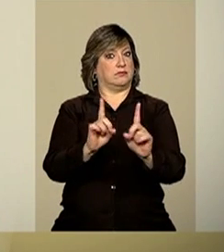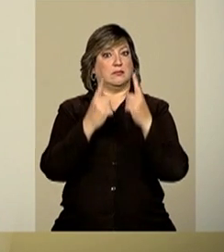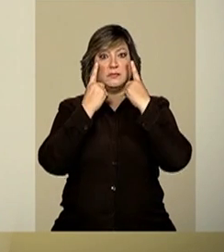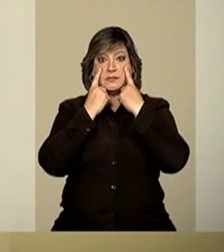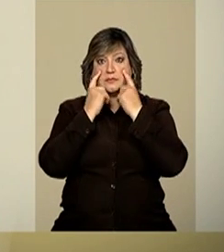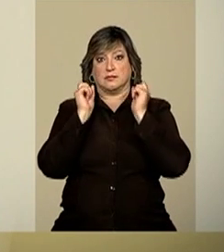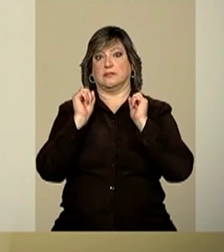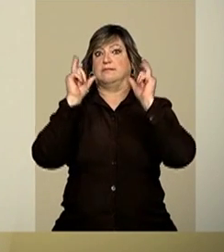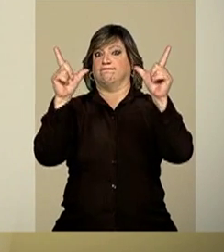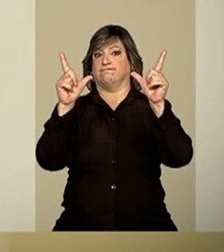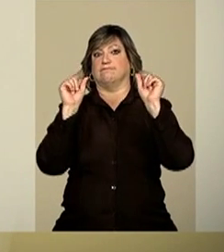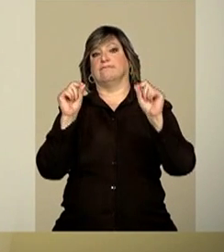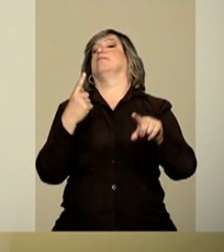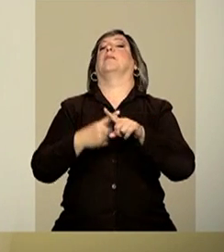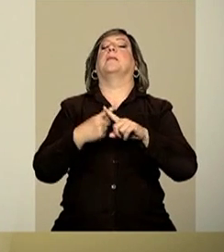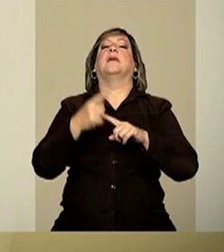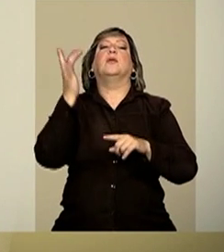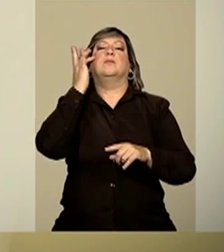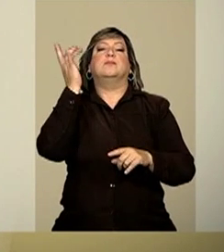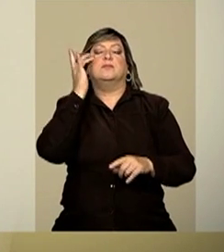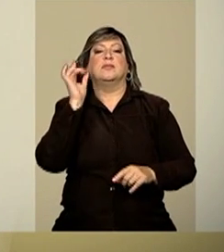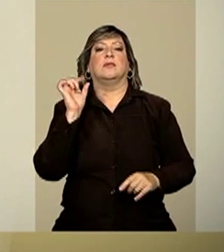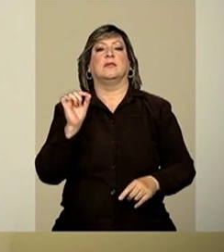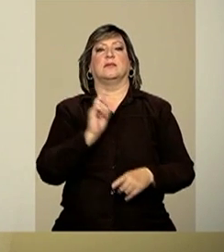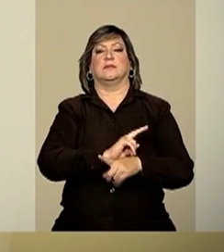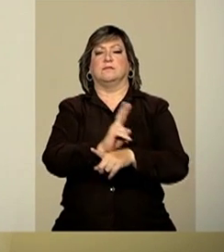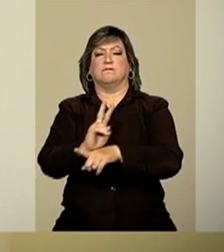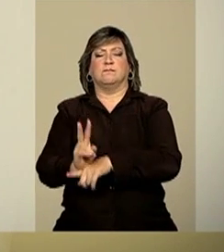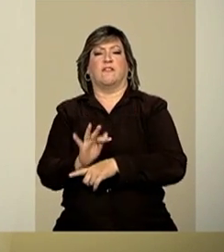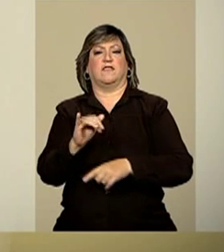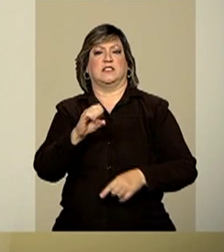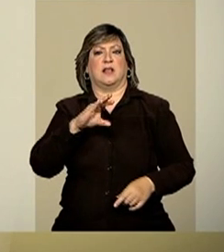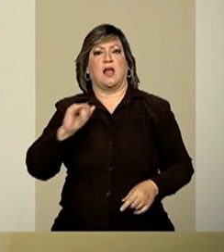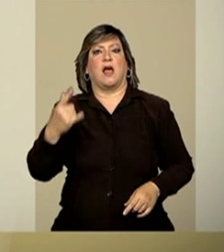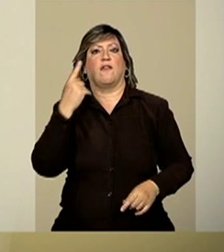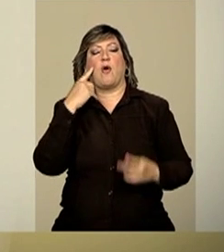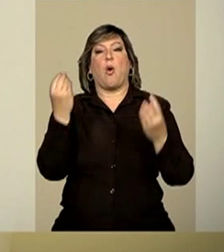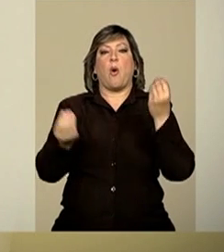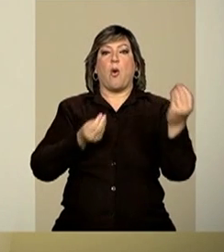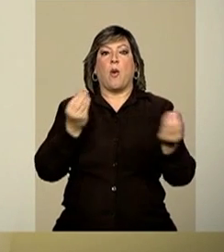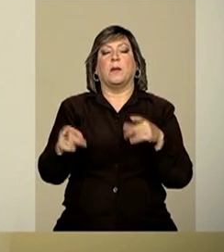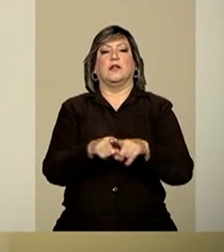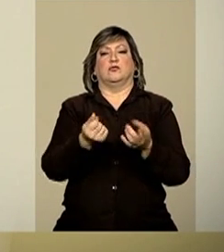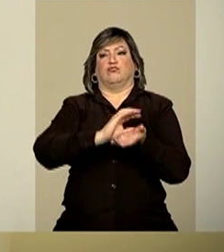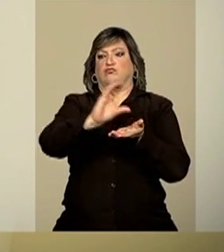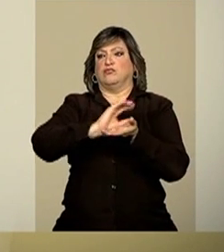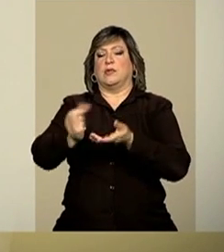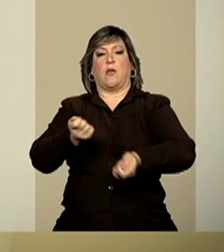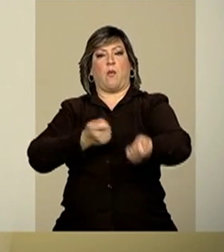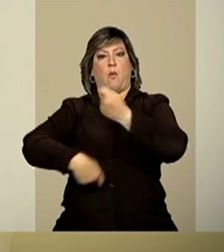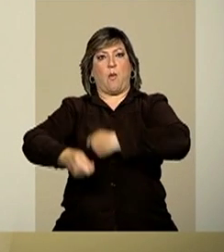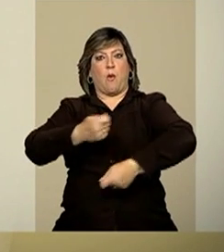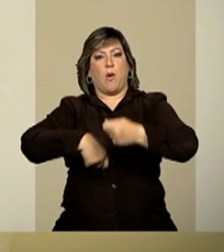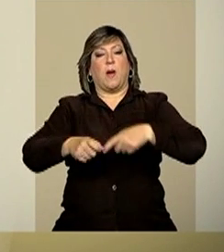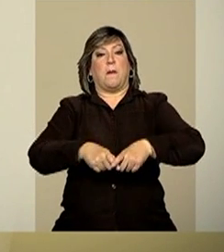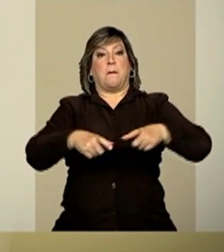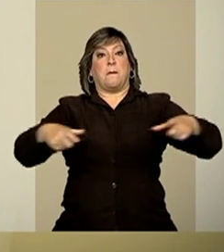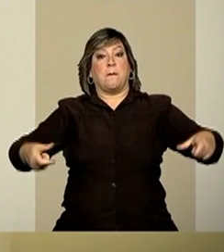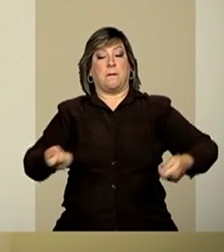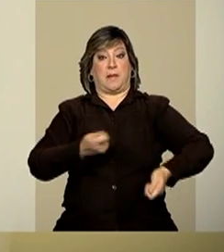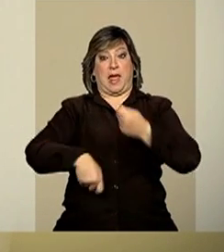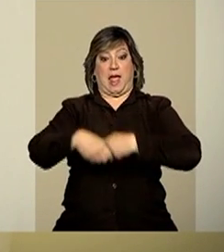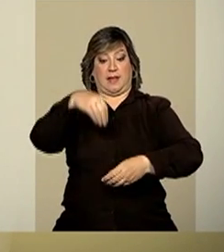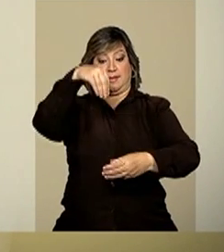instante. Vamos manter o equilíbrio fiscal, o estímulo ao investimento, a ampliação do mercado interno e